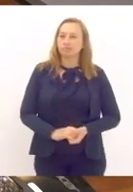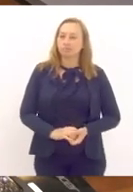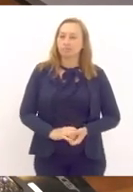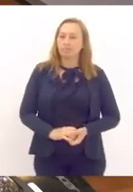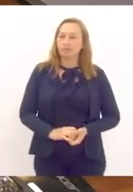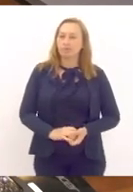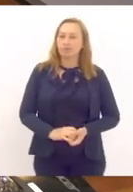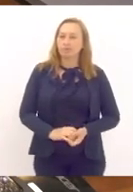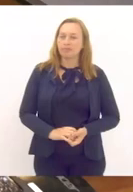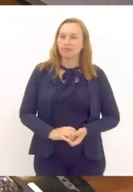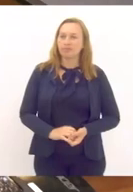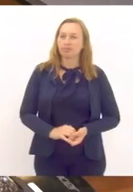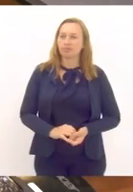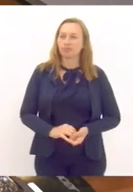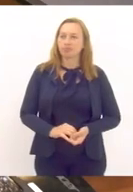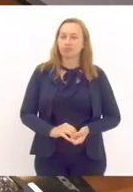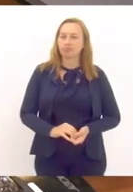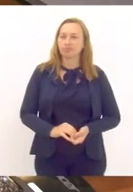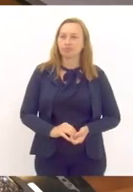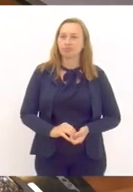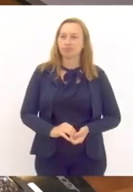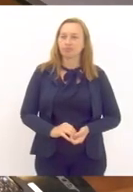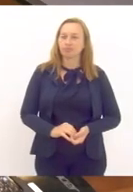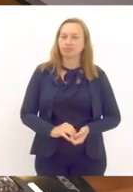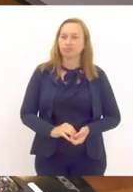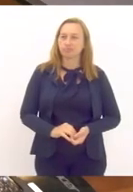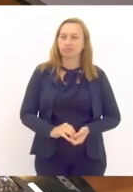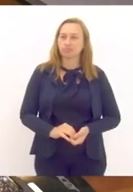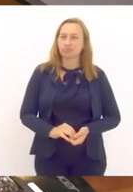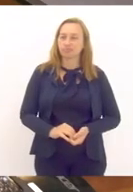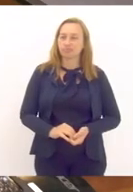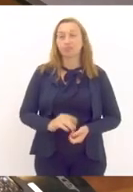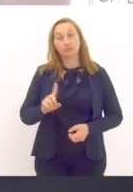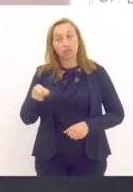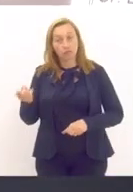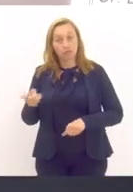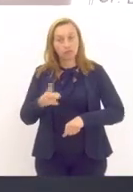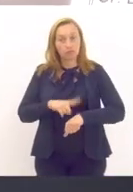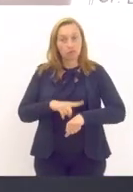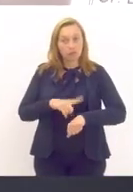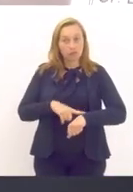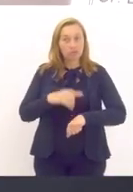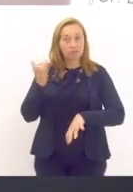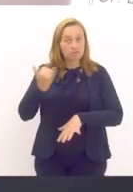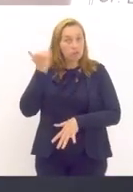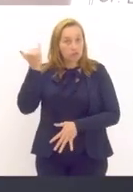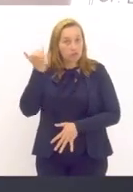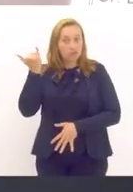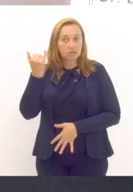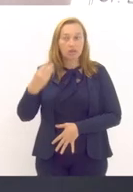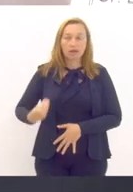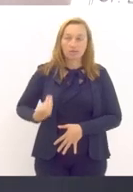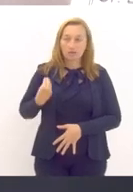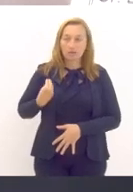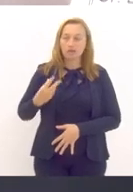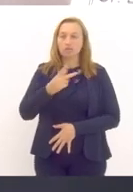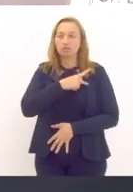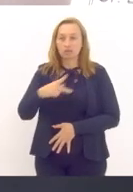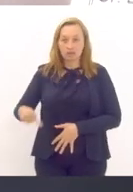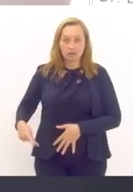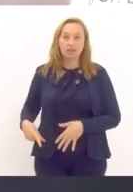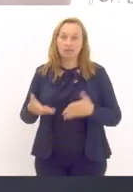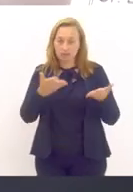Na próxima, a gente... Essa não tem prazo, mas vai ser muito importante a presidência do presidente. Transmita